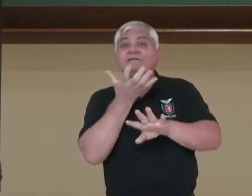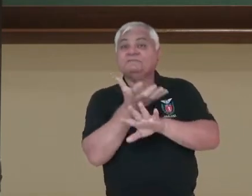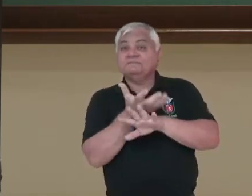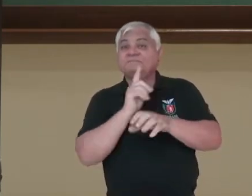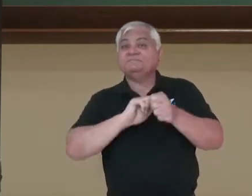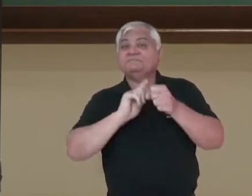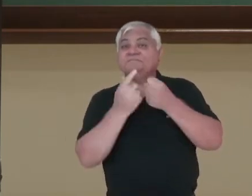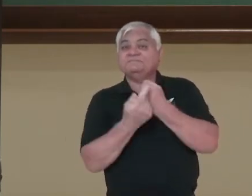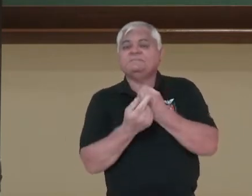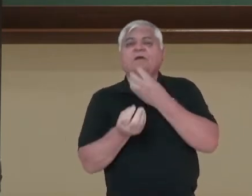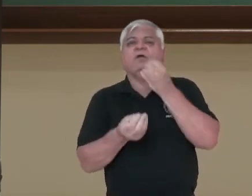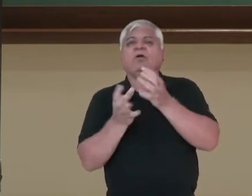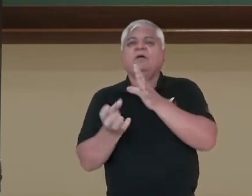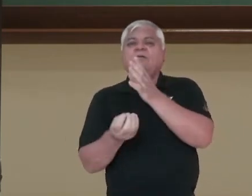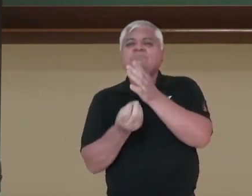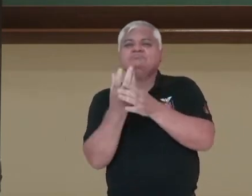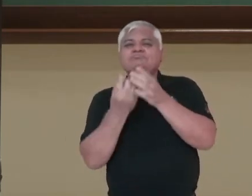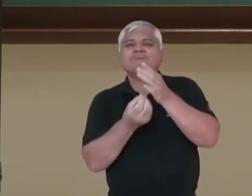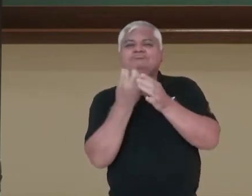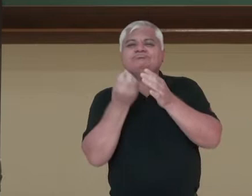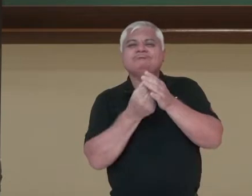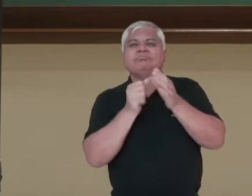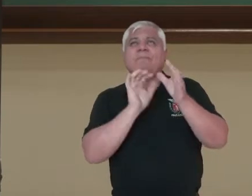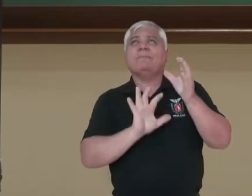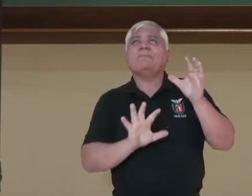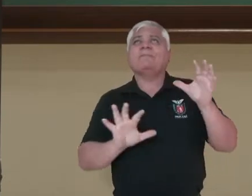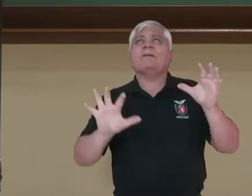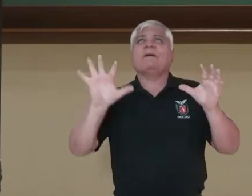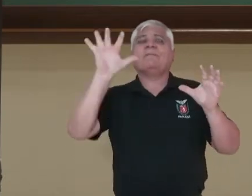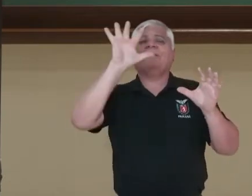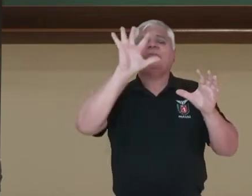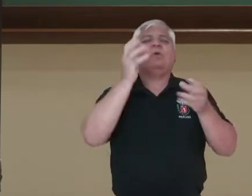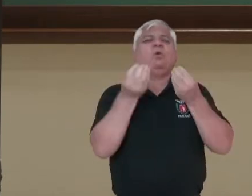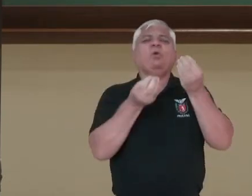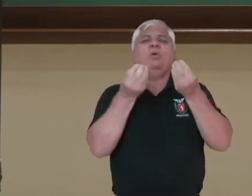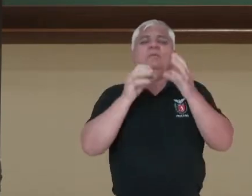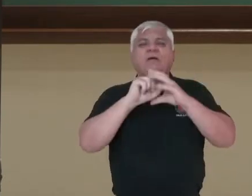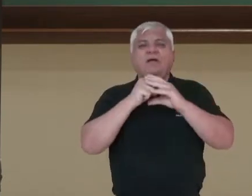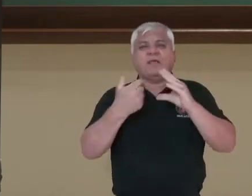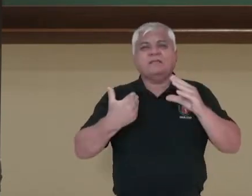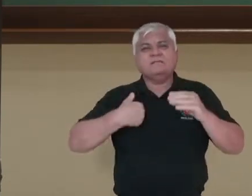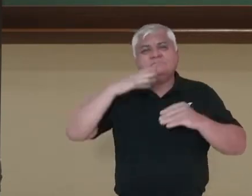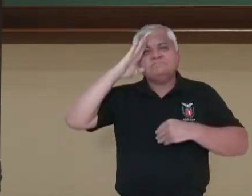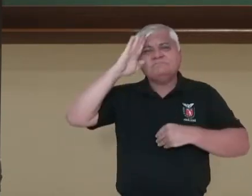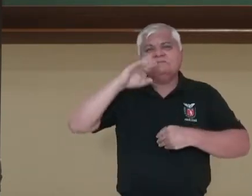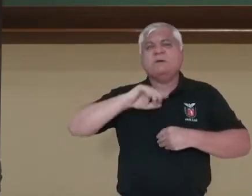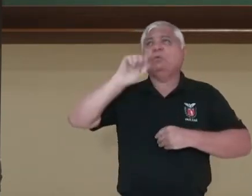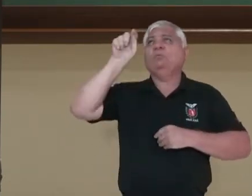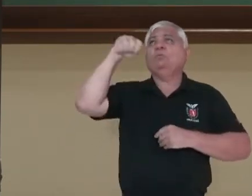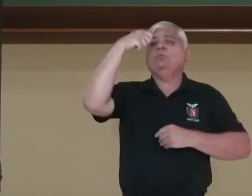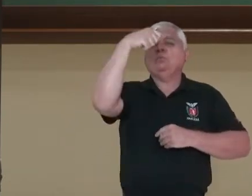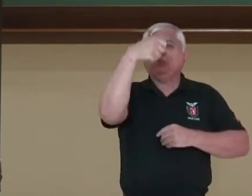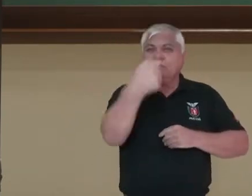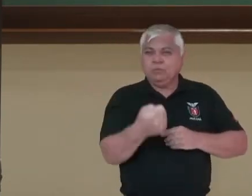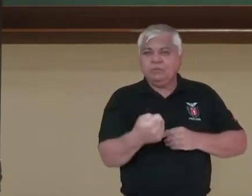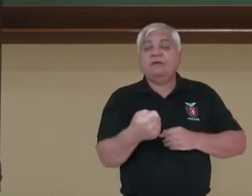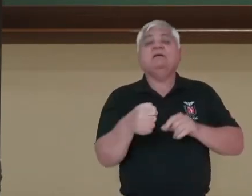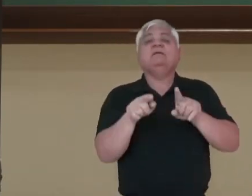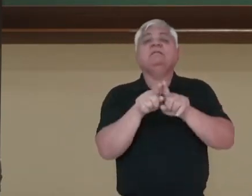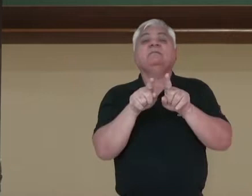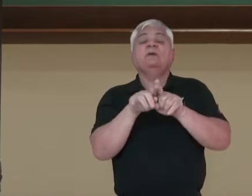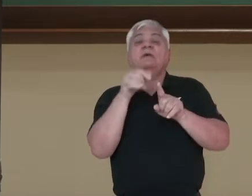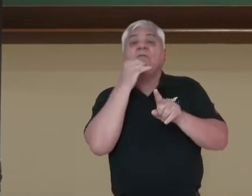da formação do território brasileiro. Quais são as principais características da formação do território e também